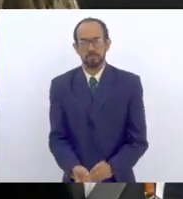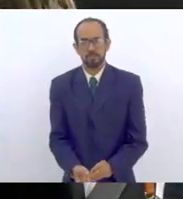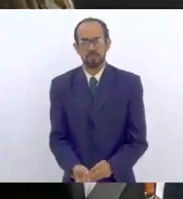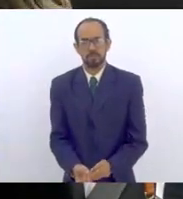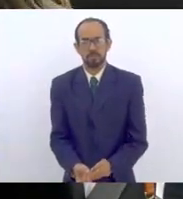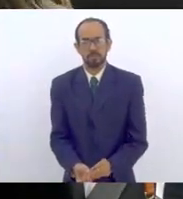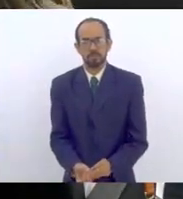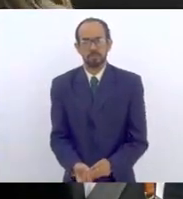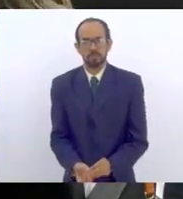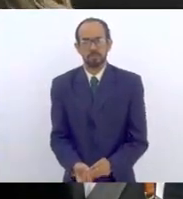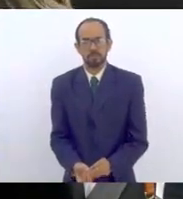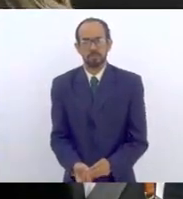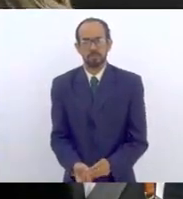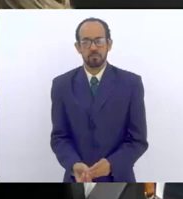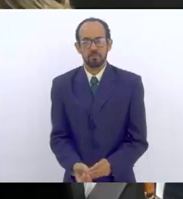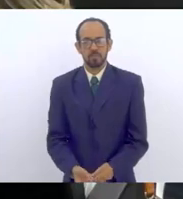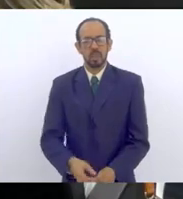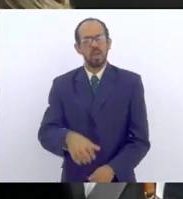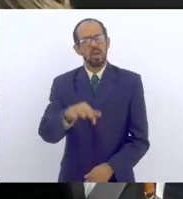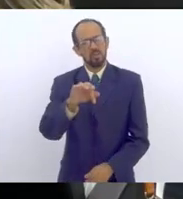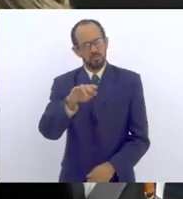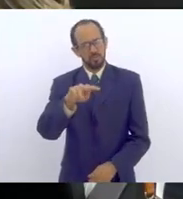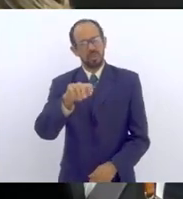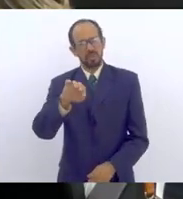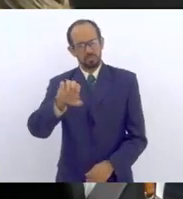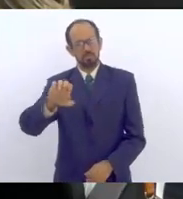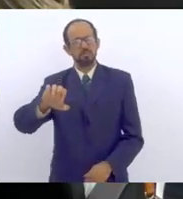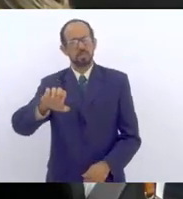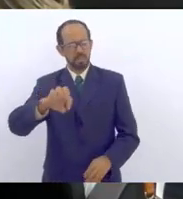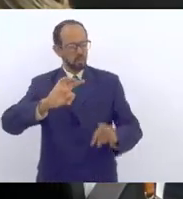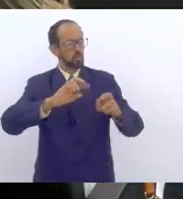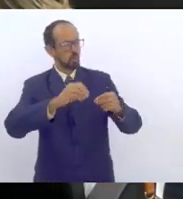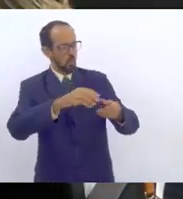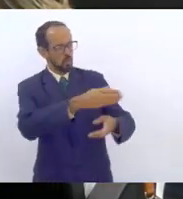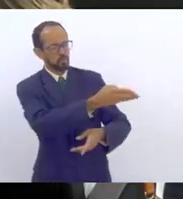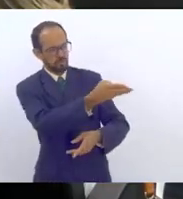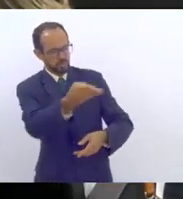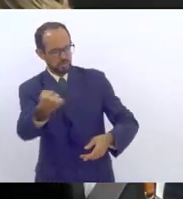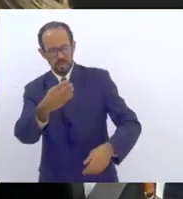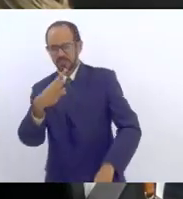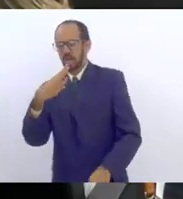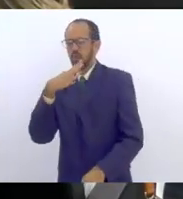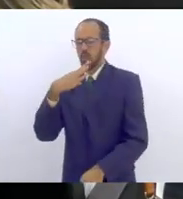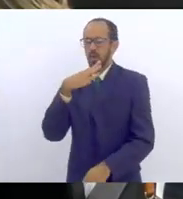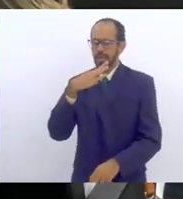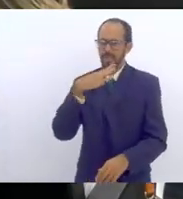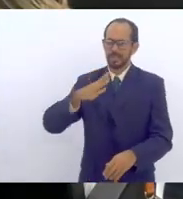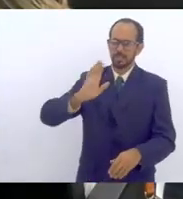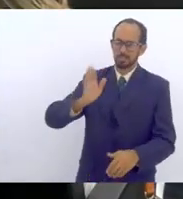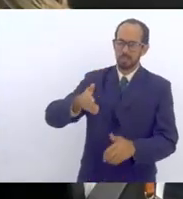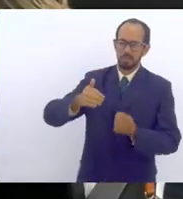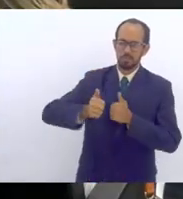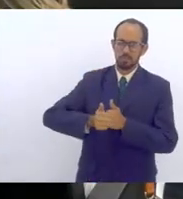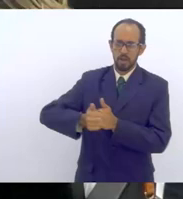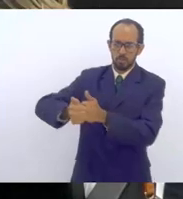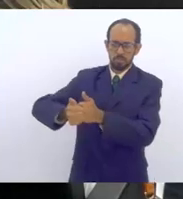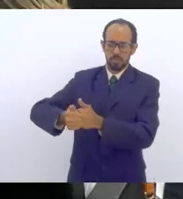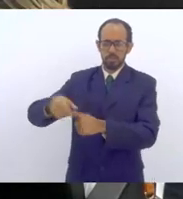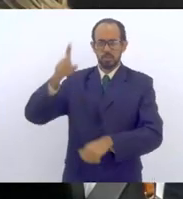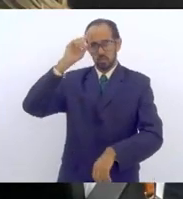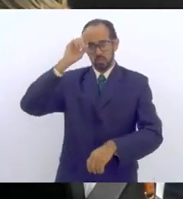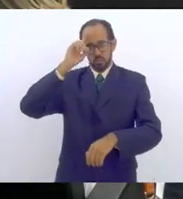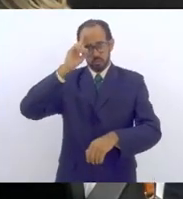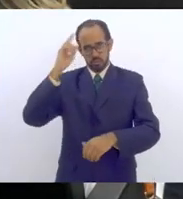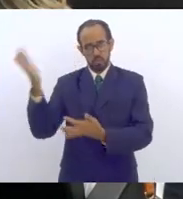Felipe dispensa apresentação todos já conhecem me acompanha todos os dias há muitos anos e apesar de ser muito jovem